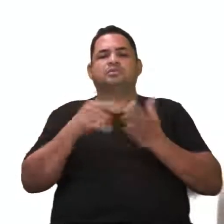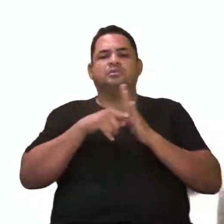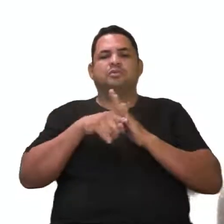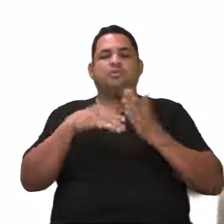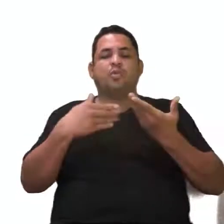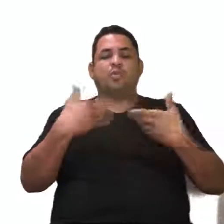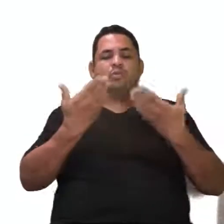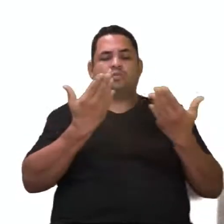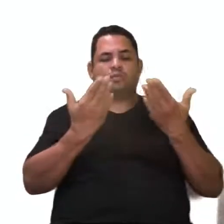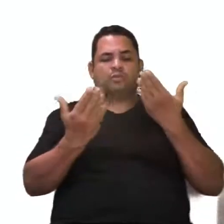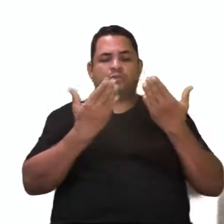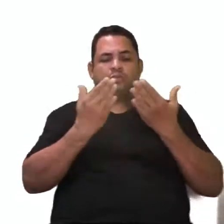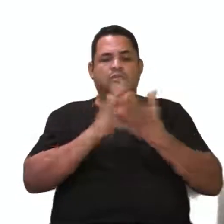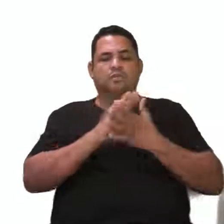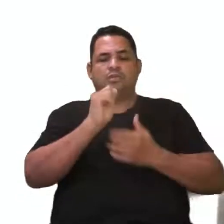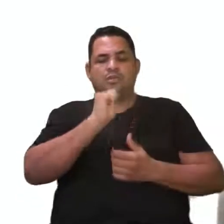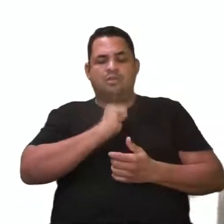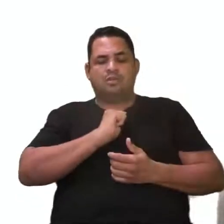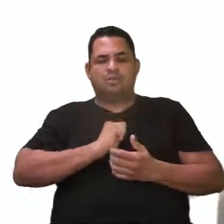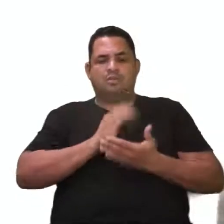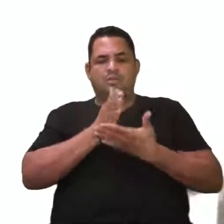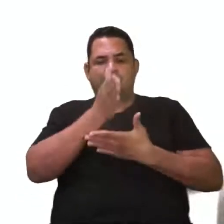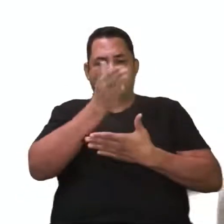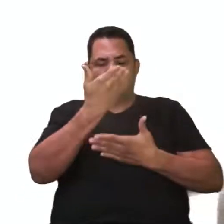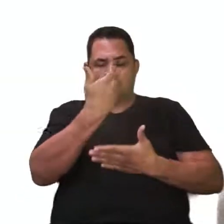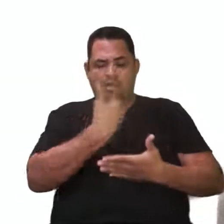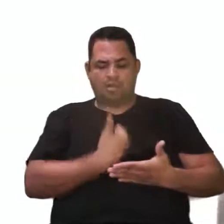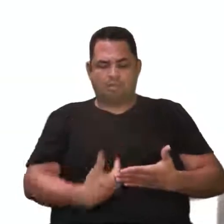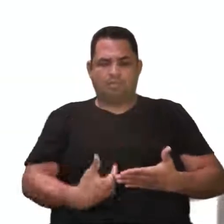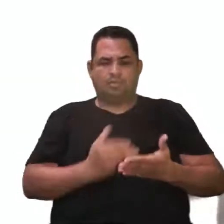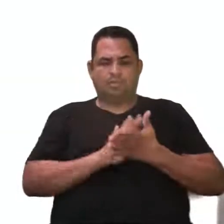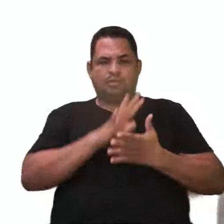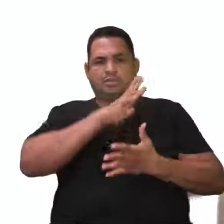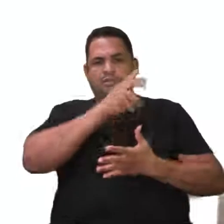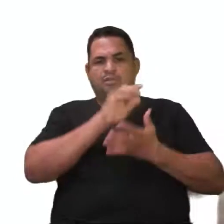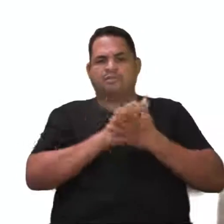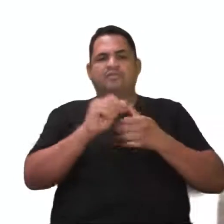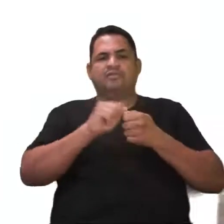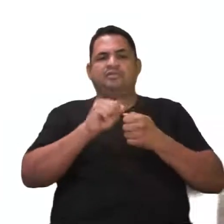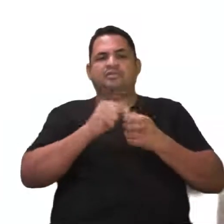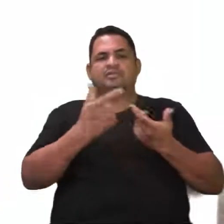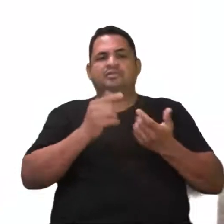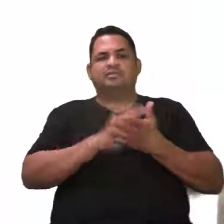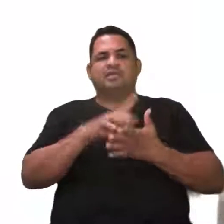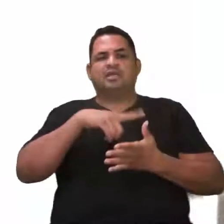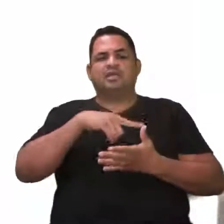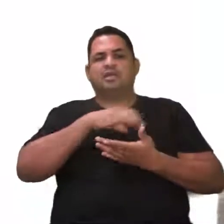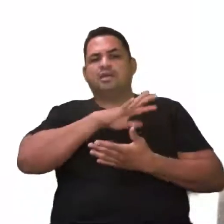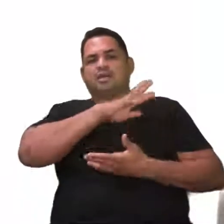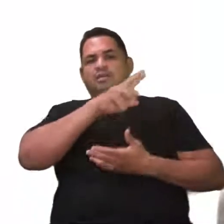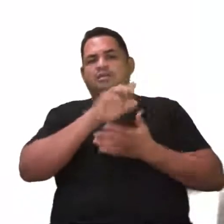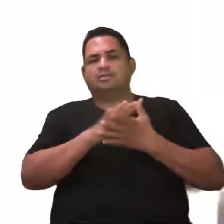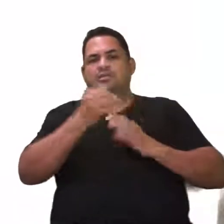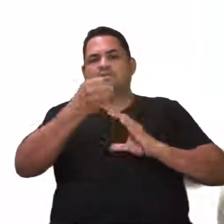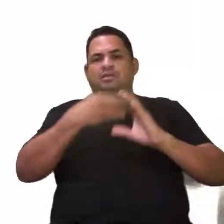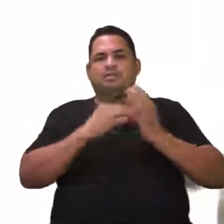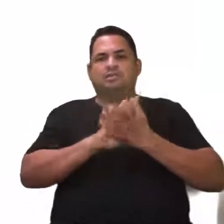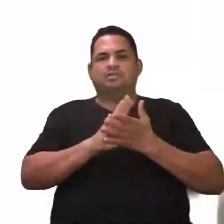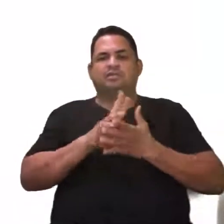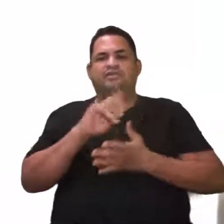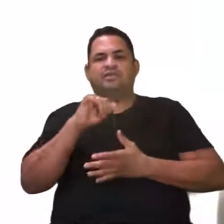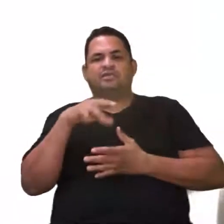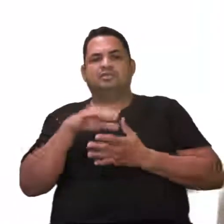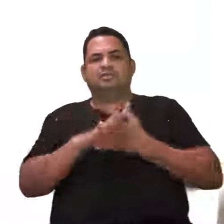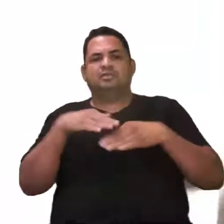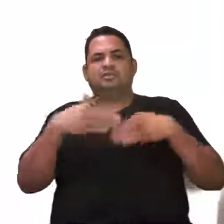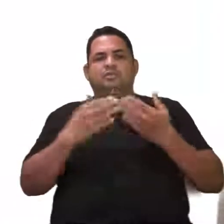eles comparavam anatomicamente, abriam os animais, eles faziam essas análises. Existem animais que carregam tanto características